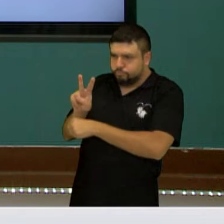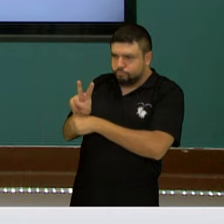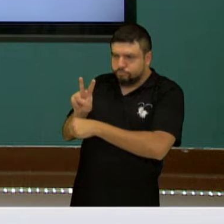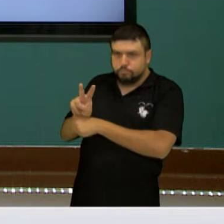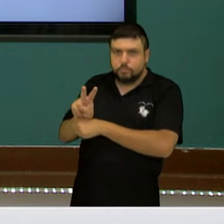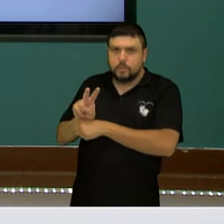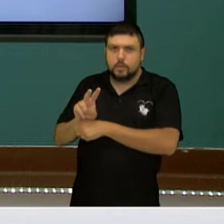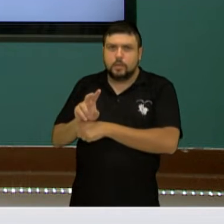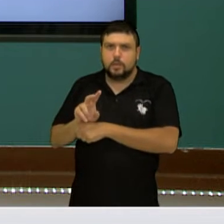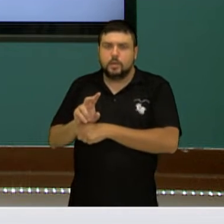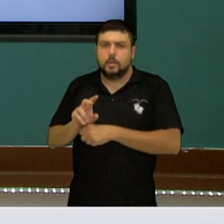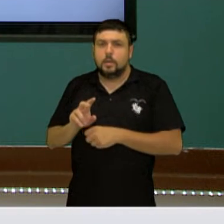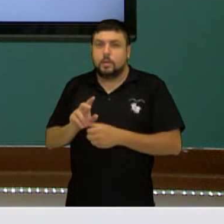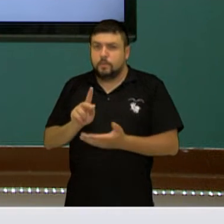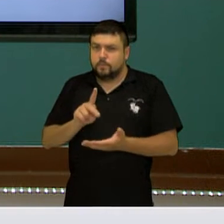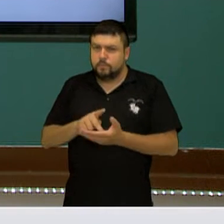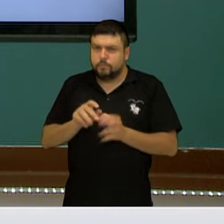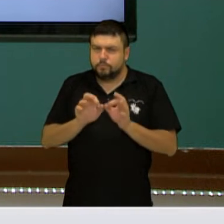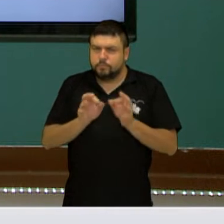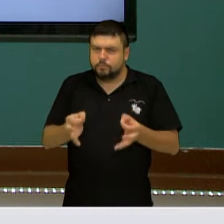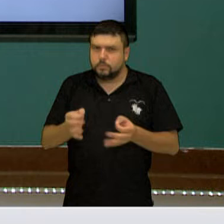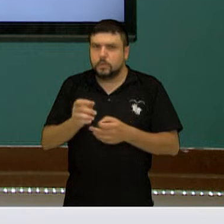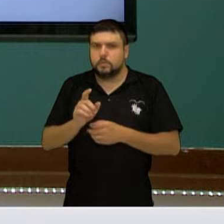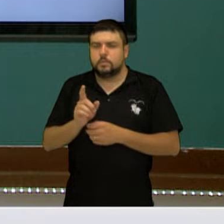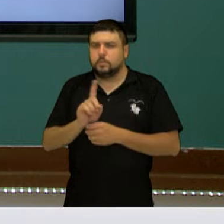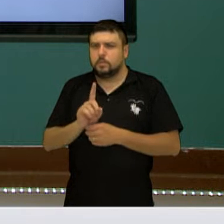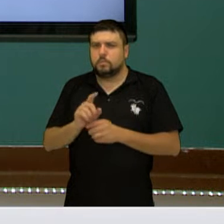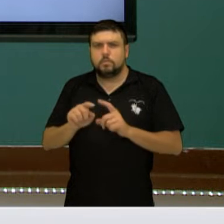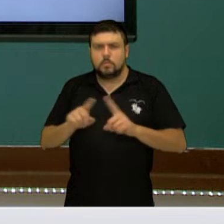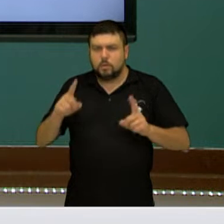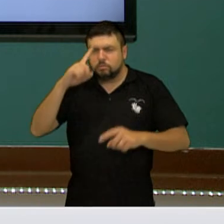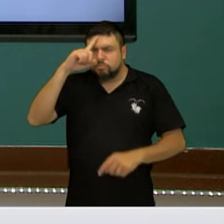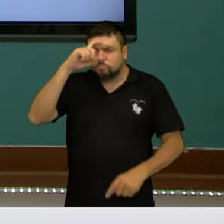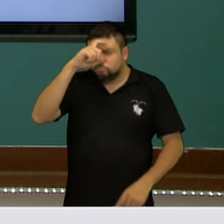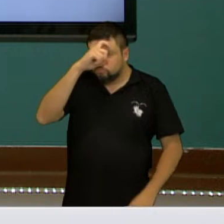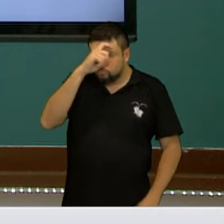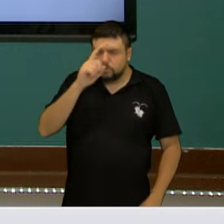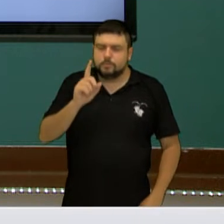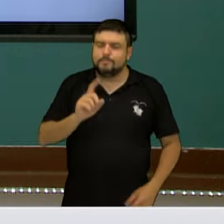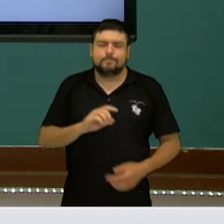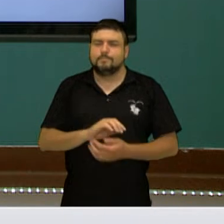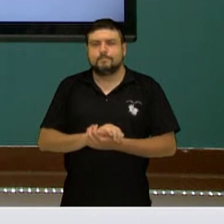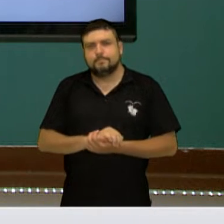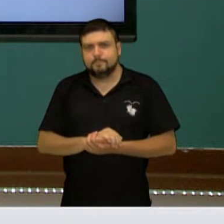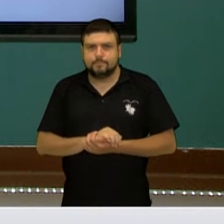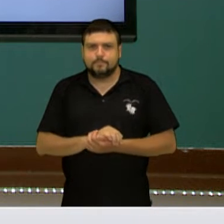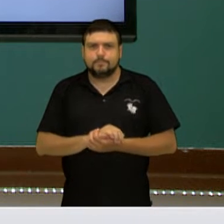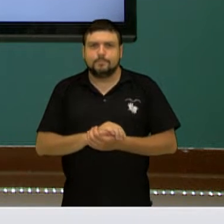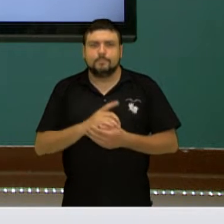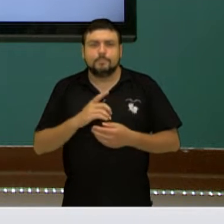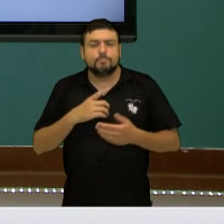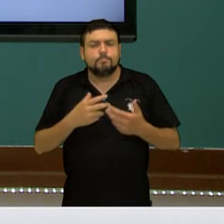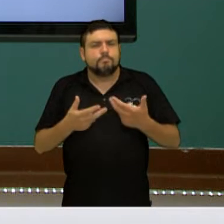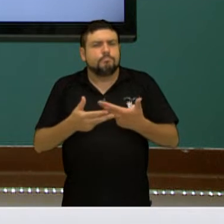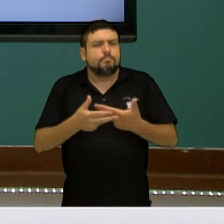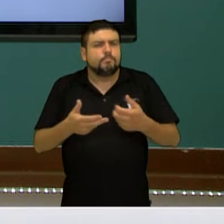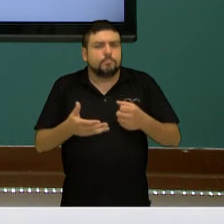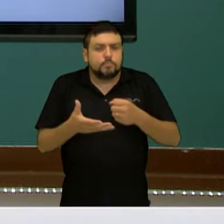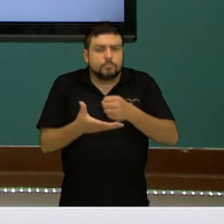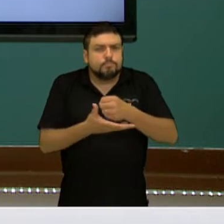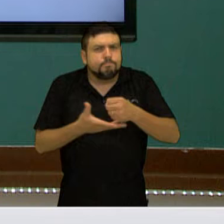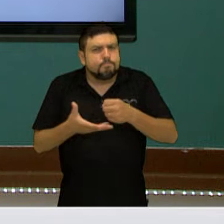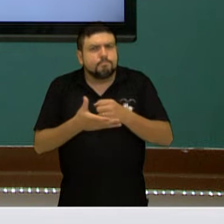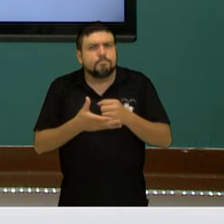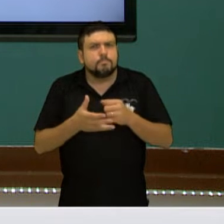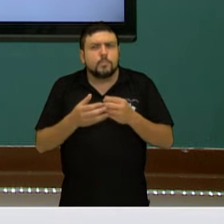é uma coisa muito simples, mas também eu vou te contar que não é difícil. Alguns cuidados básicos que podemos ter, alguns procedimentos que vão